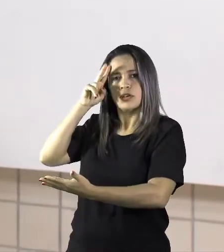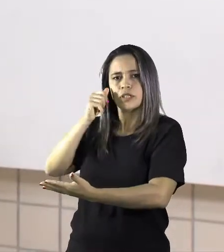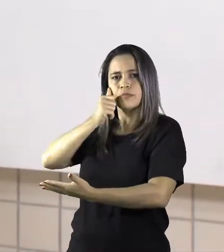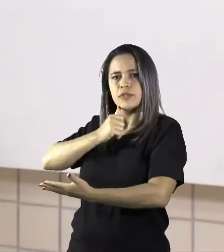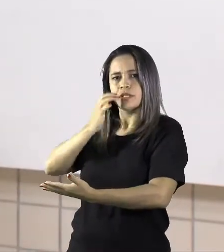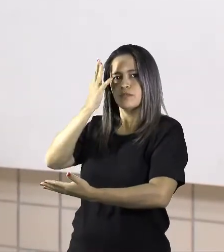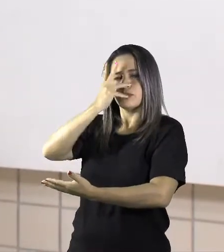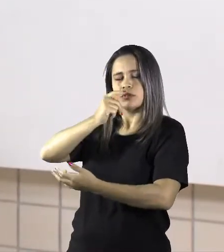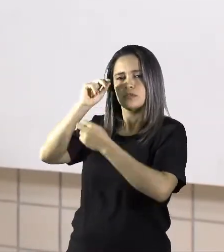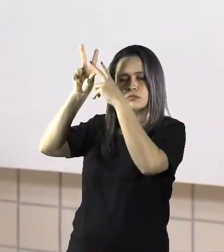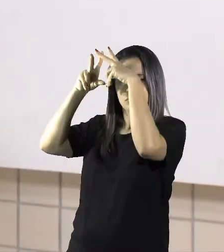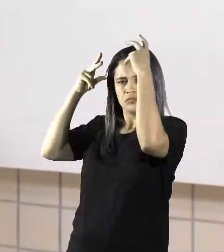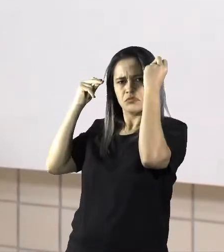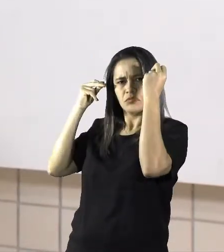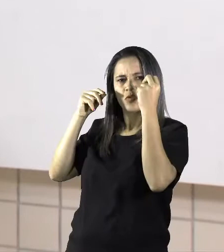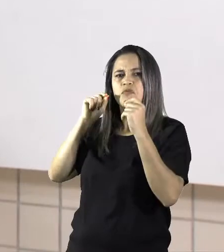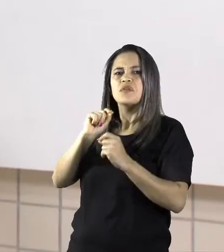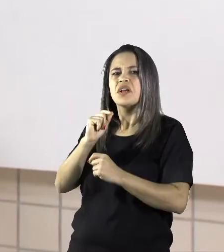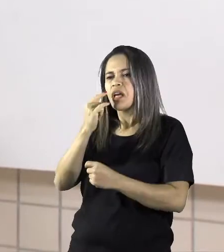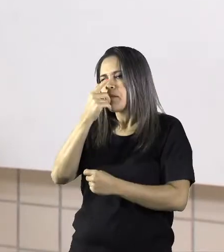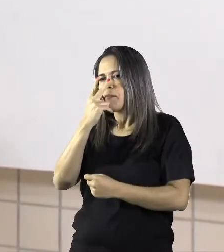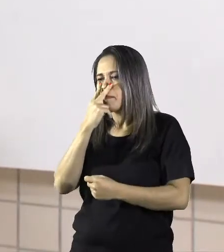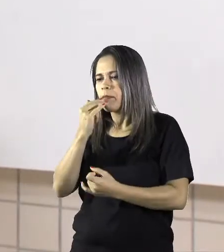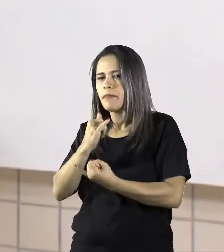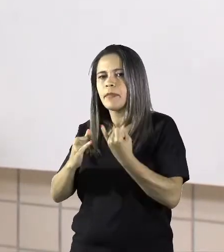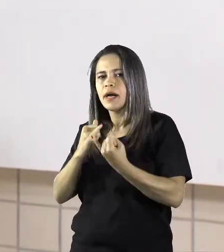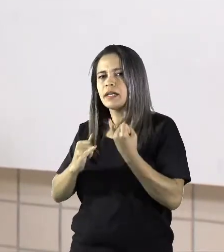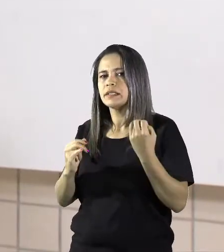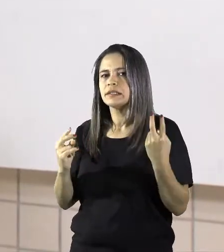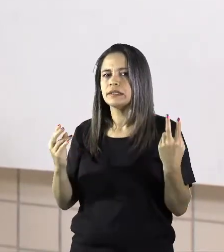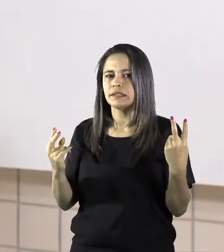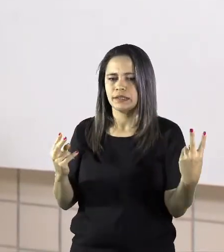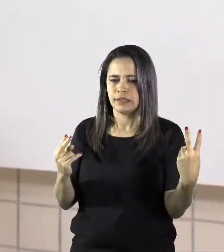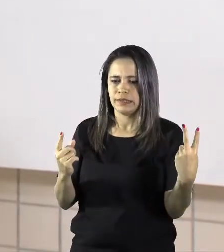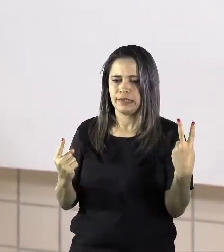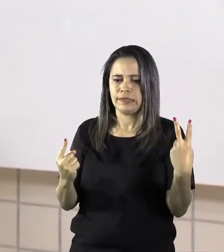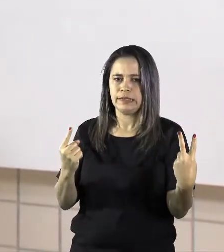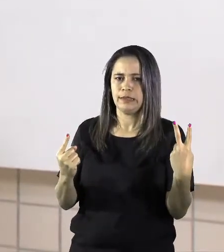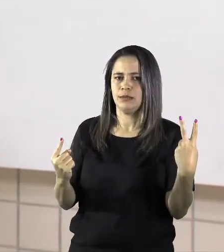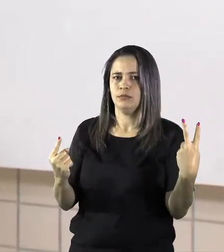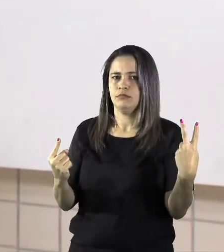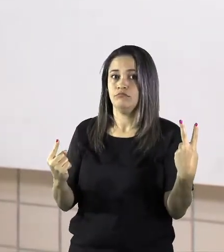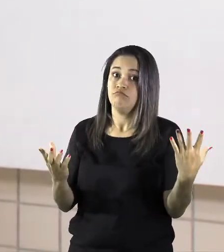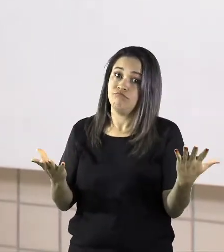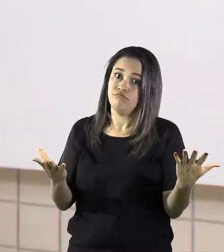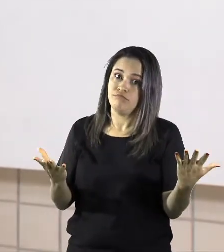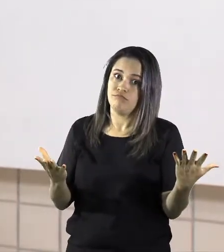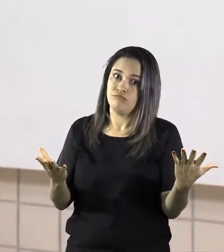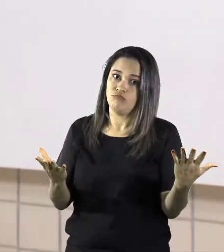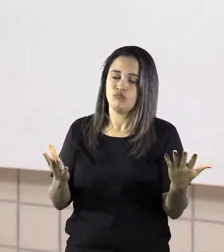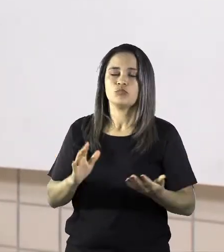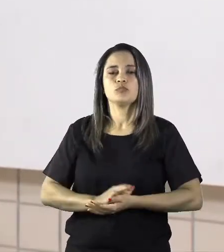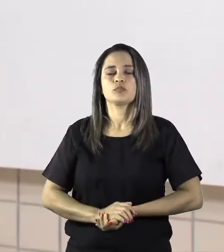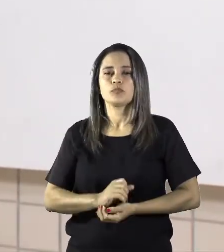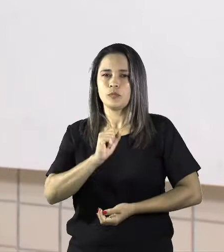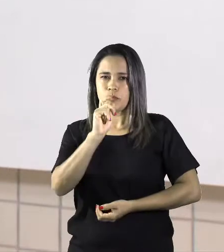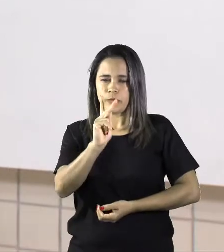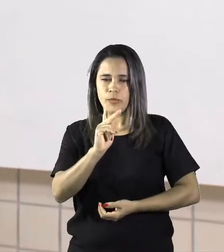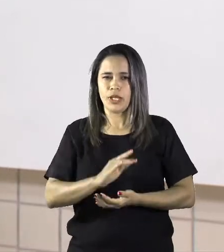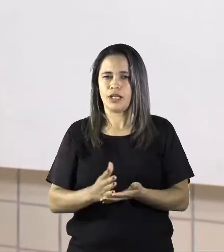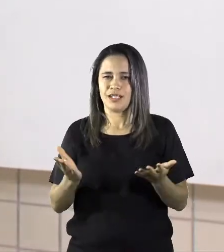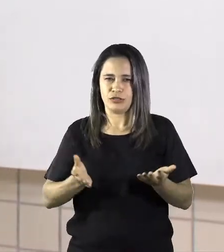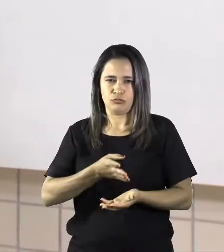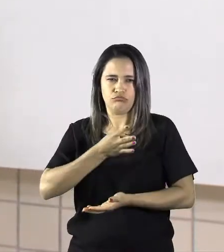eles têm de parecido? É a resposta da número 9, ok? Vamos agora